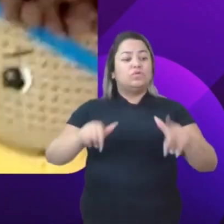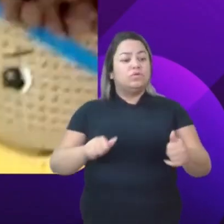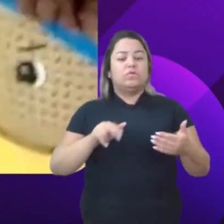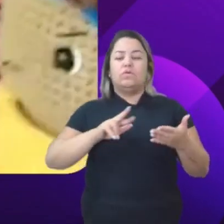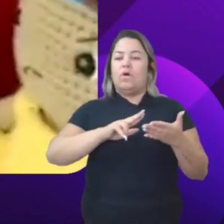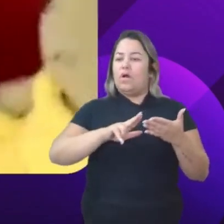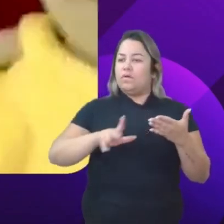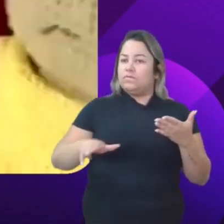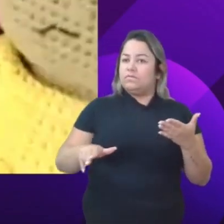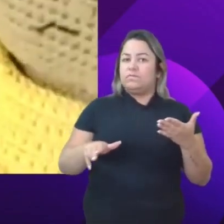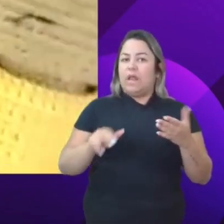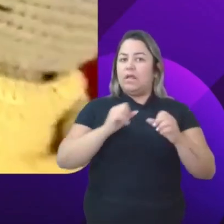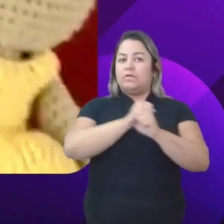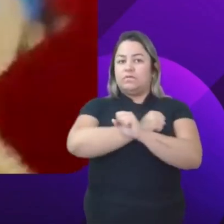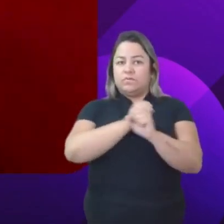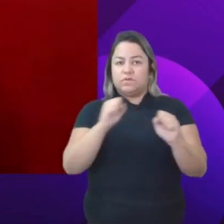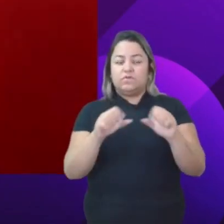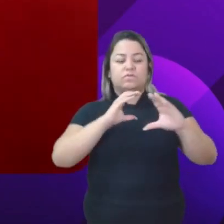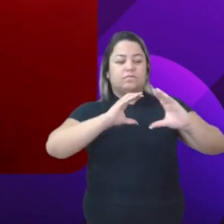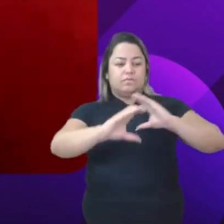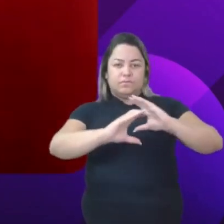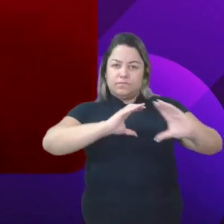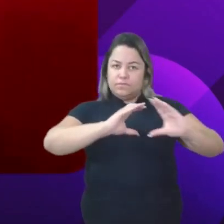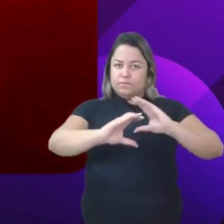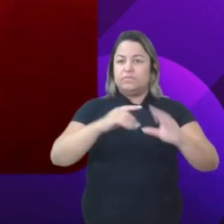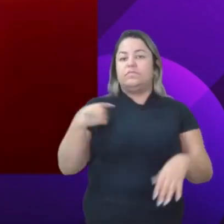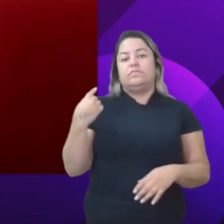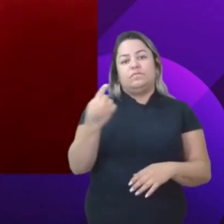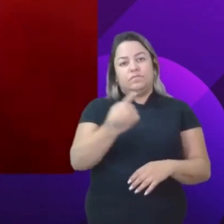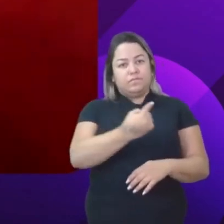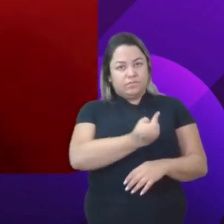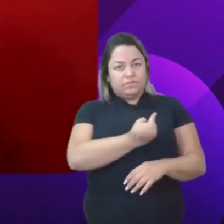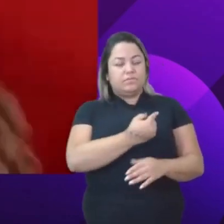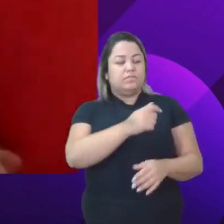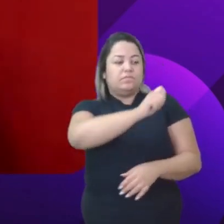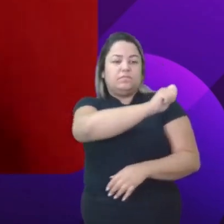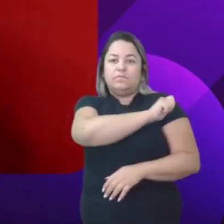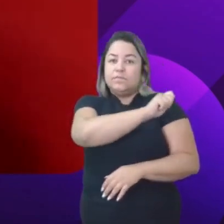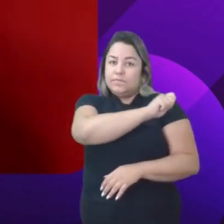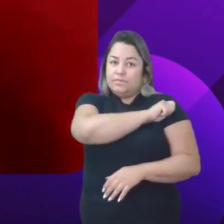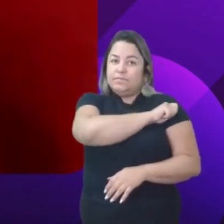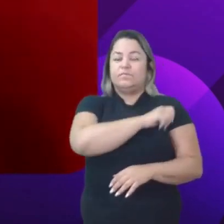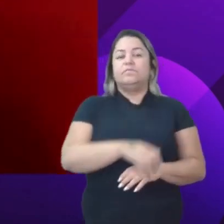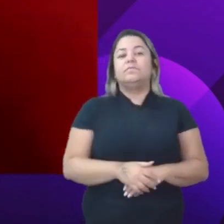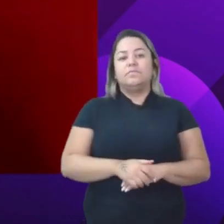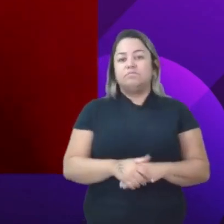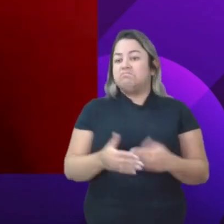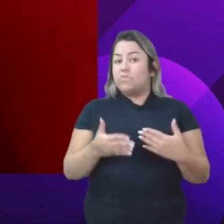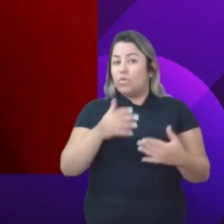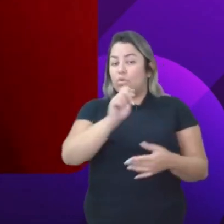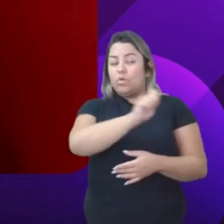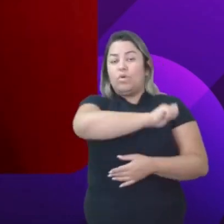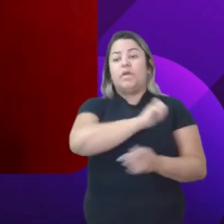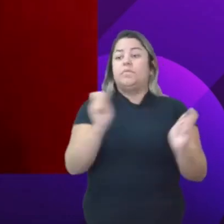todas as possibilidades de comunicação com os nossos estudantes, com as nossas estudantes, com os nossos alunos.